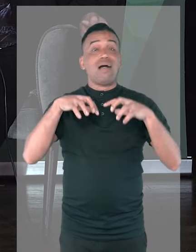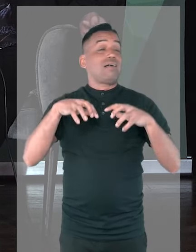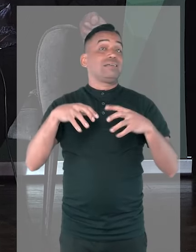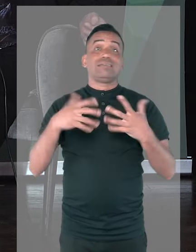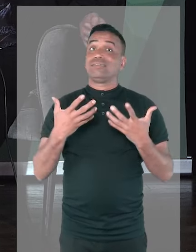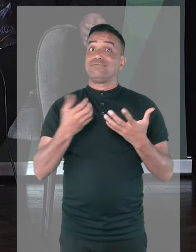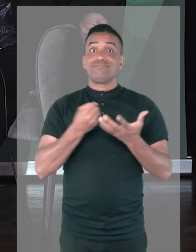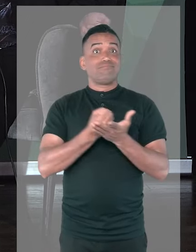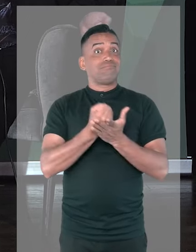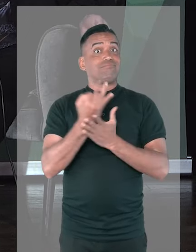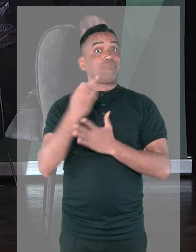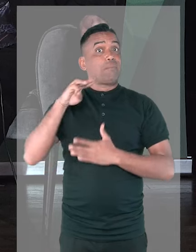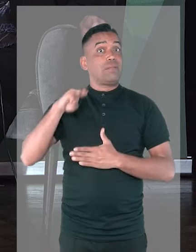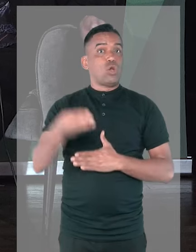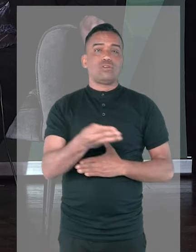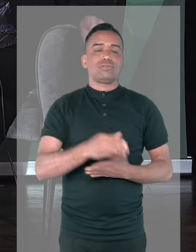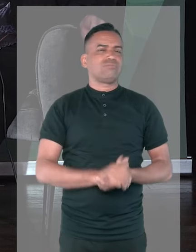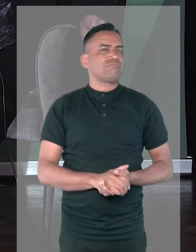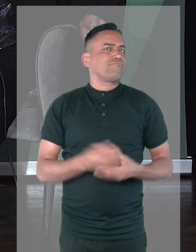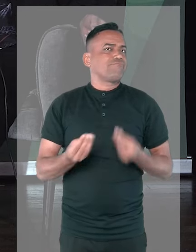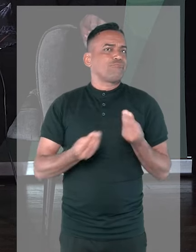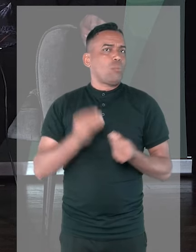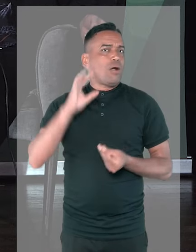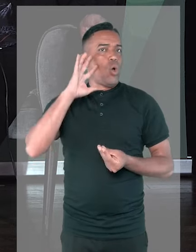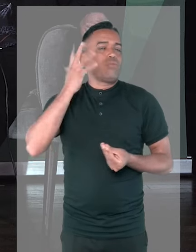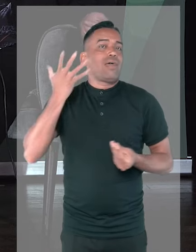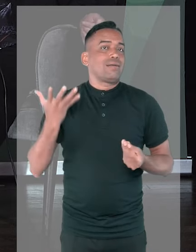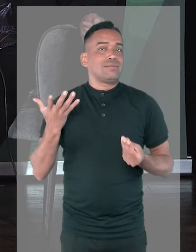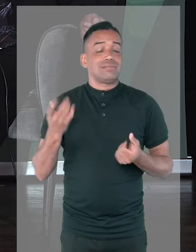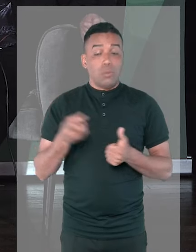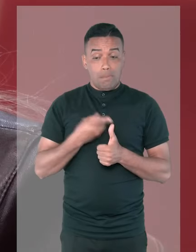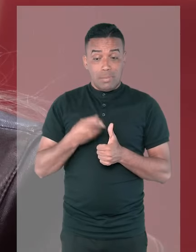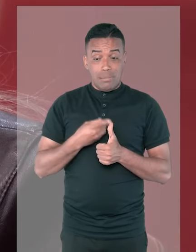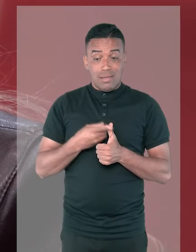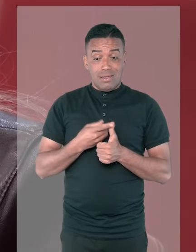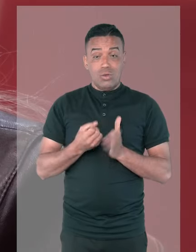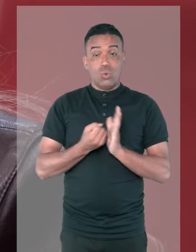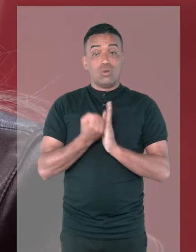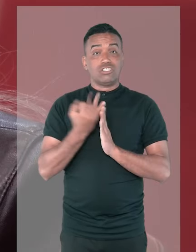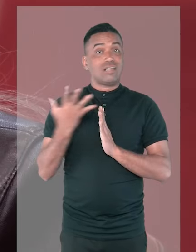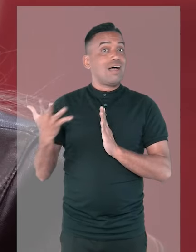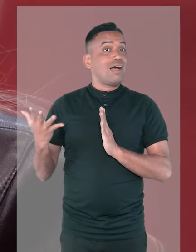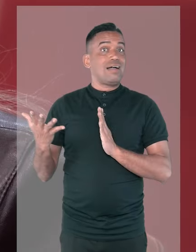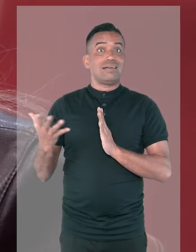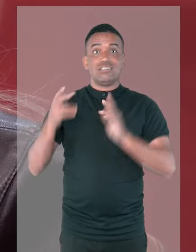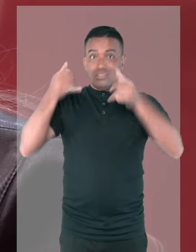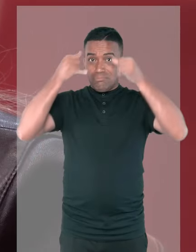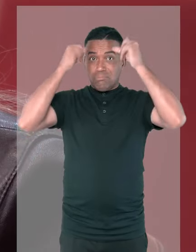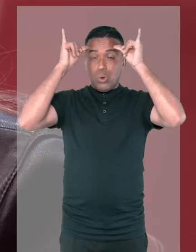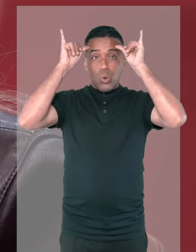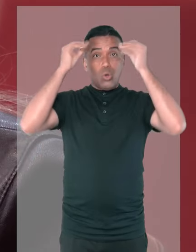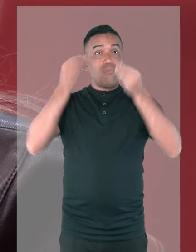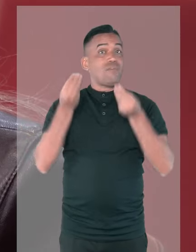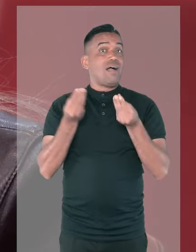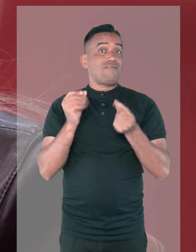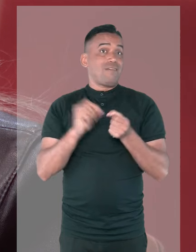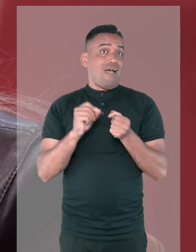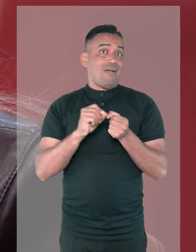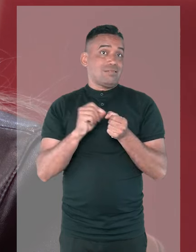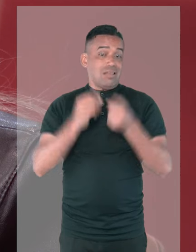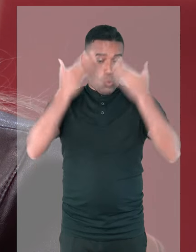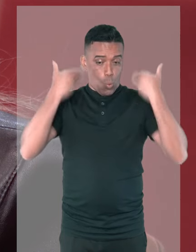milhões. O que aconteceria? Primeiro, como é que a gente se livraria desses corpos? Depois disso, o